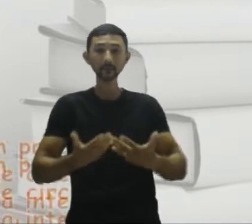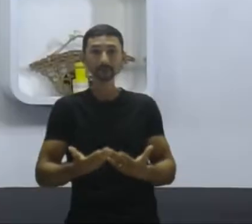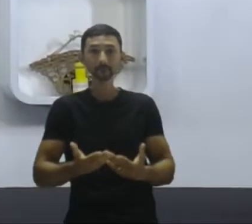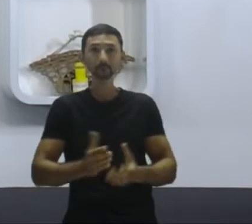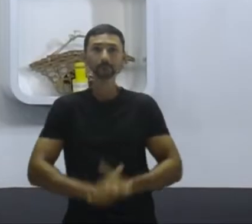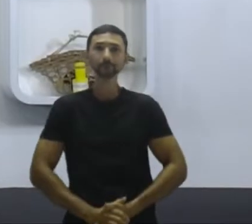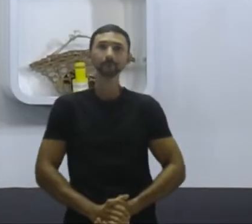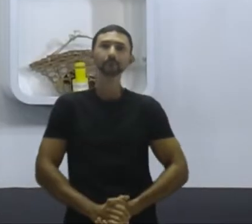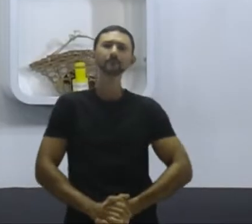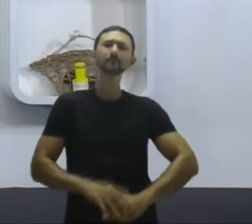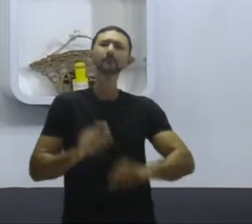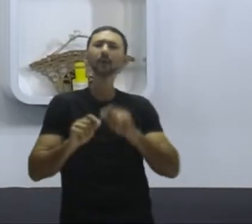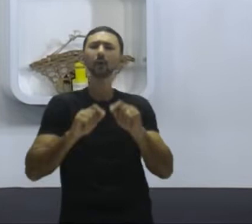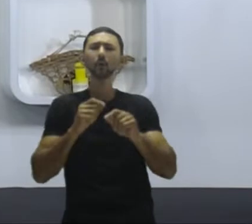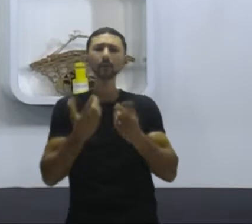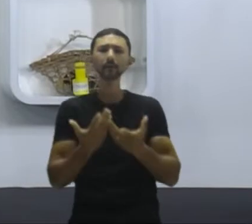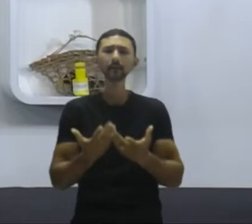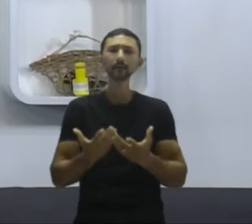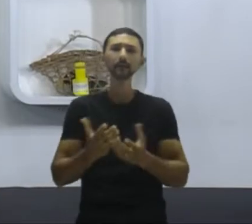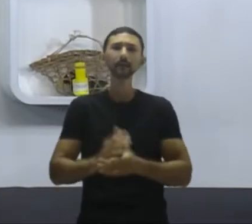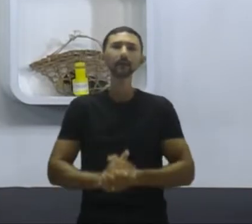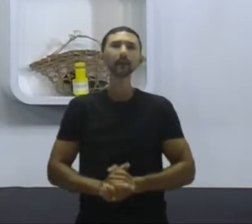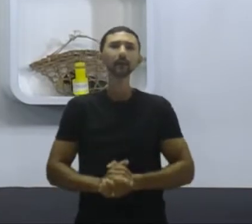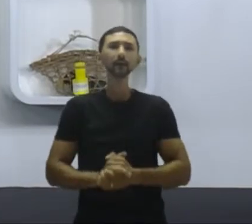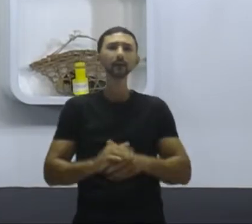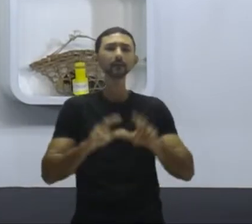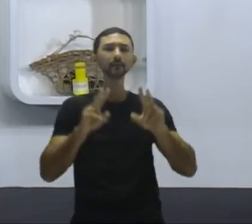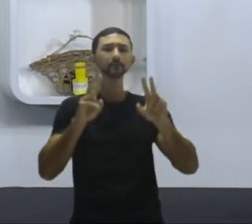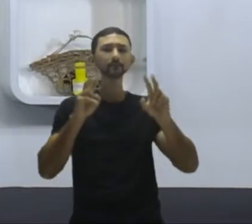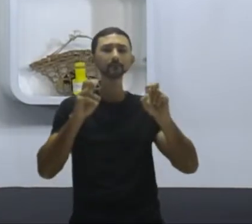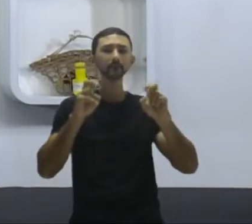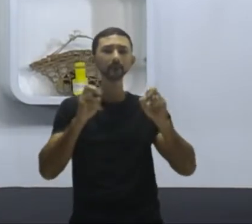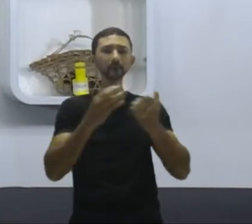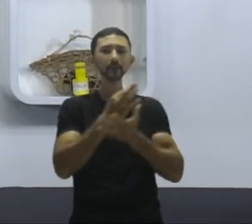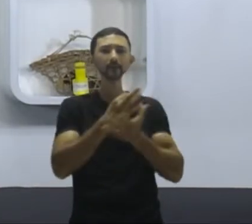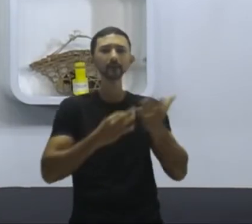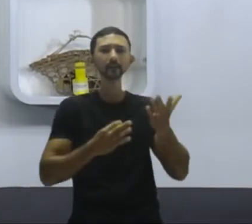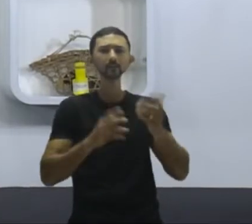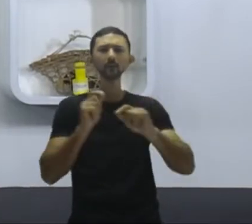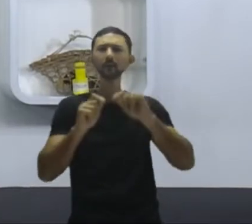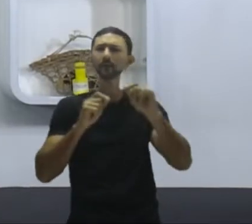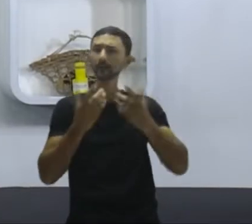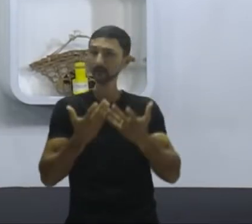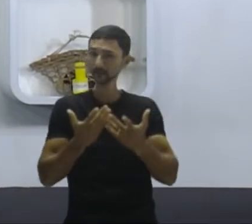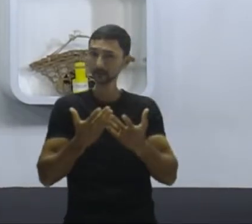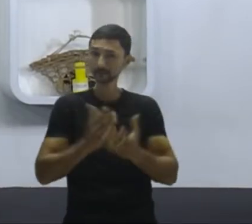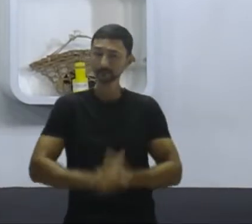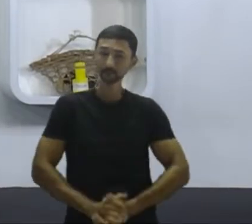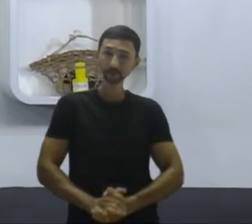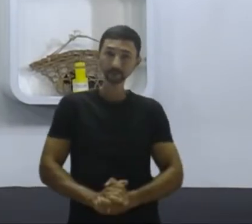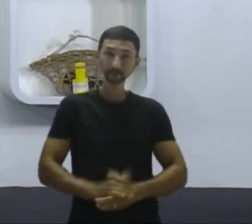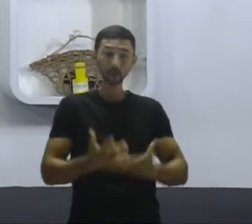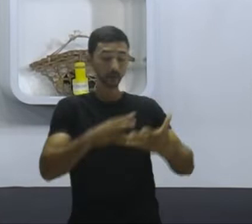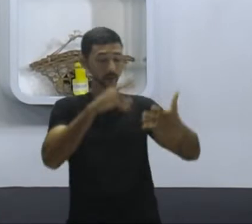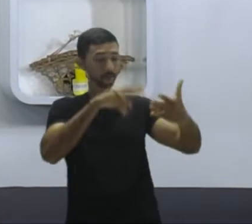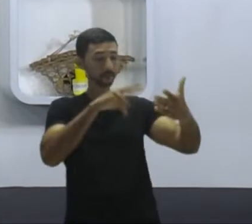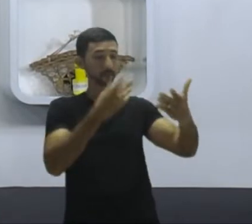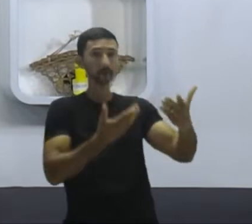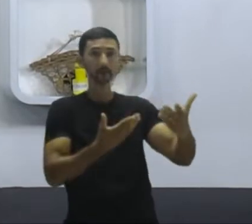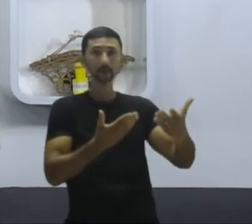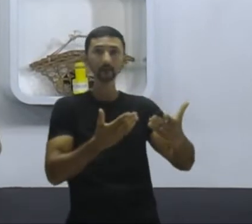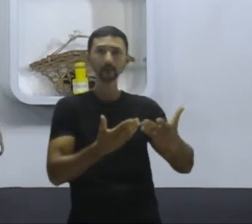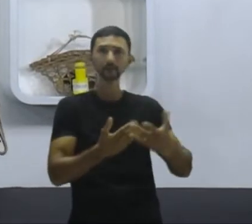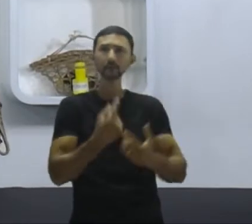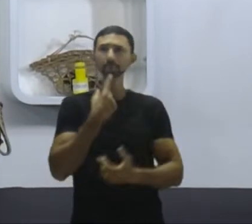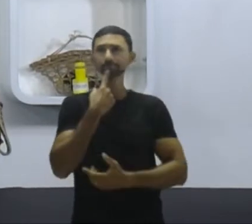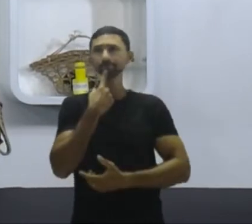amores, o que é que nós temos aqui nesse texto? Quando a gente olha esse texto, você pode olhar esse texto e